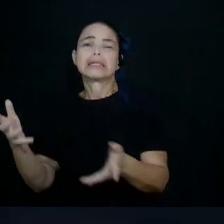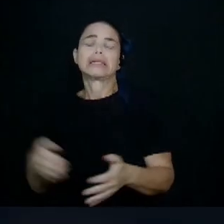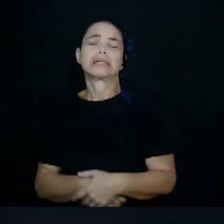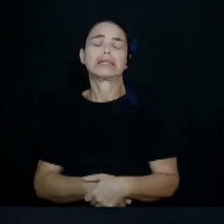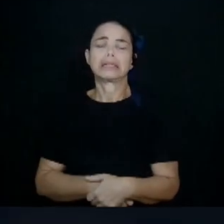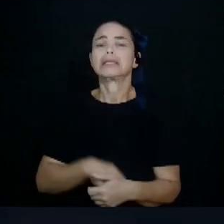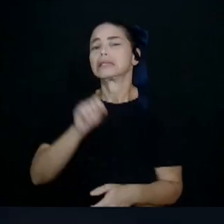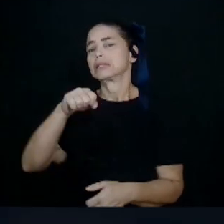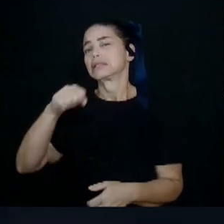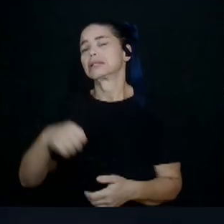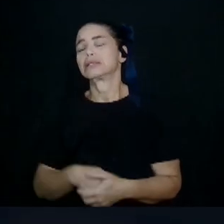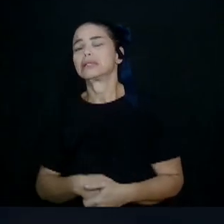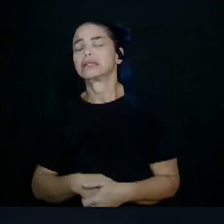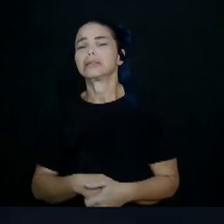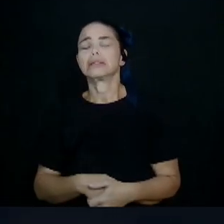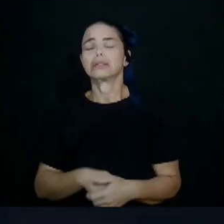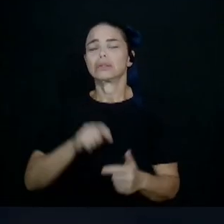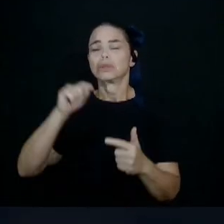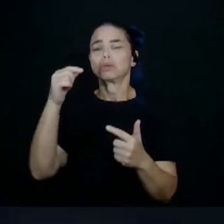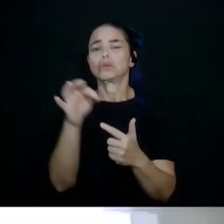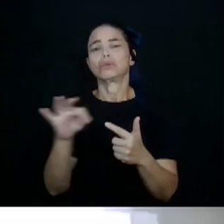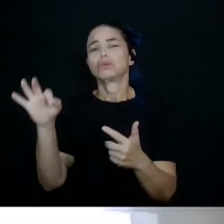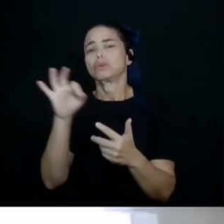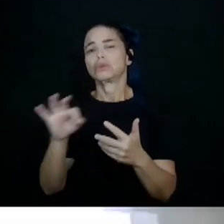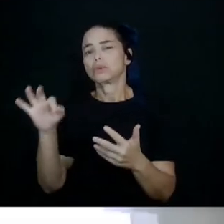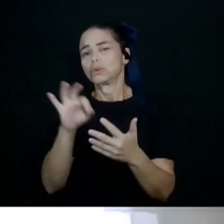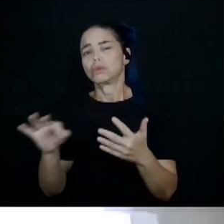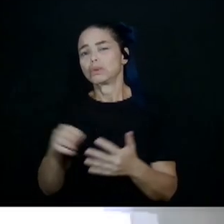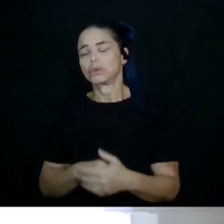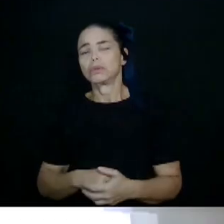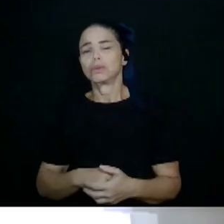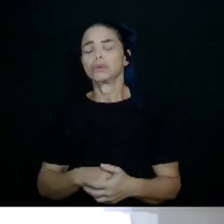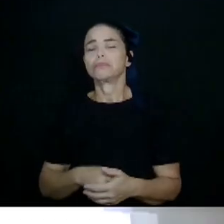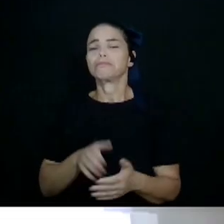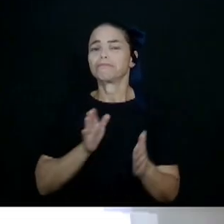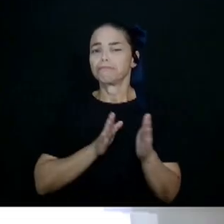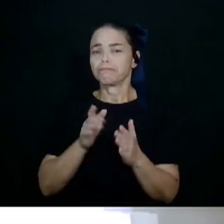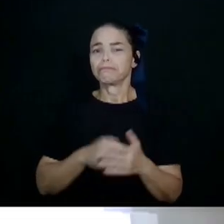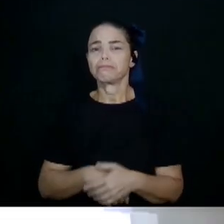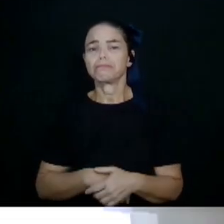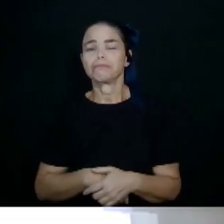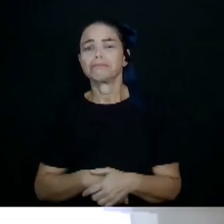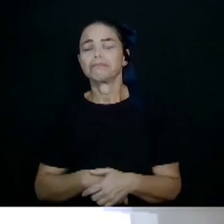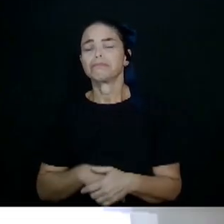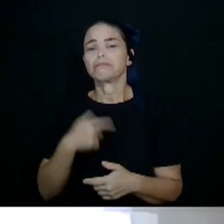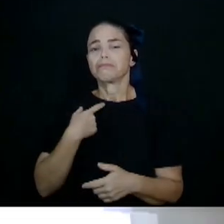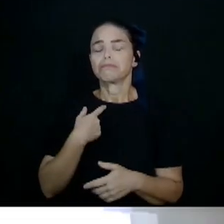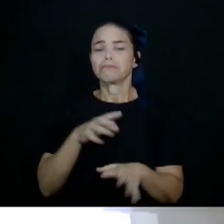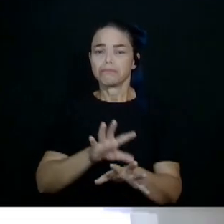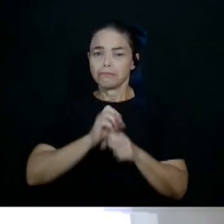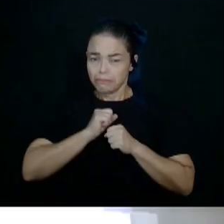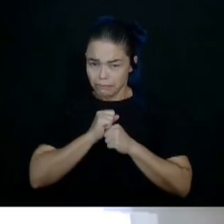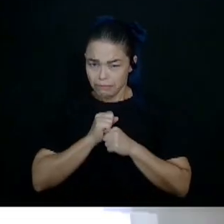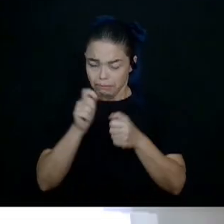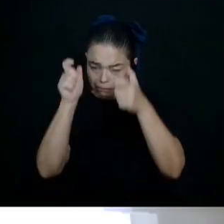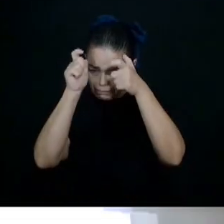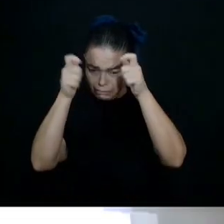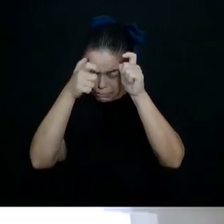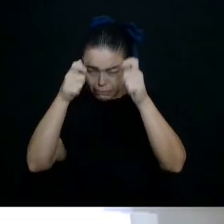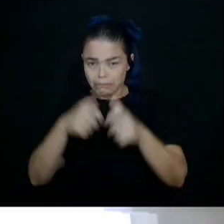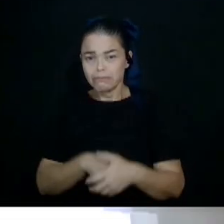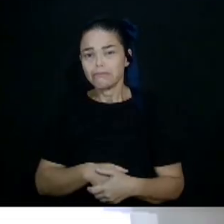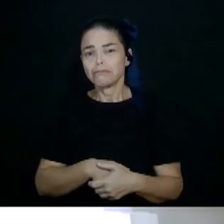dúvida, né? Vários pontos acontecem. Um dado momento, né, a pessoa cometida pelo transtorno, ela passa a ter um